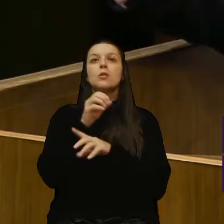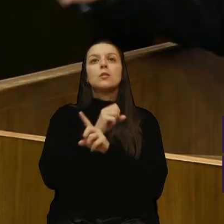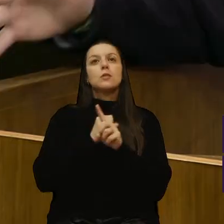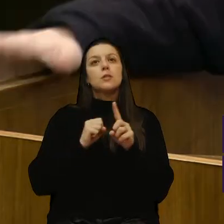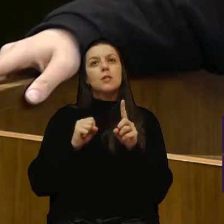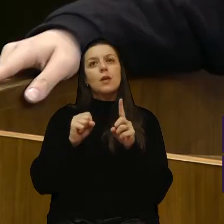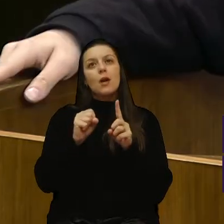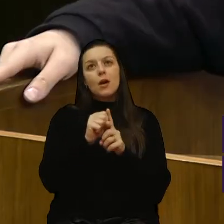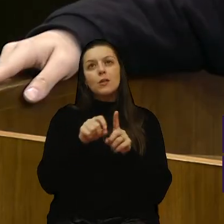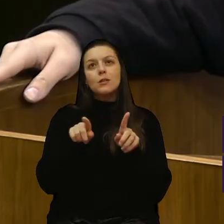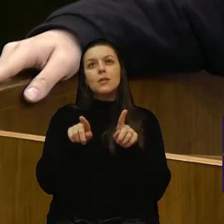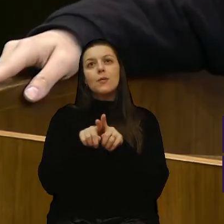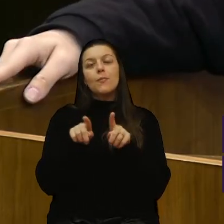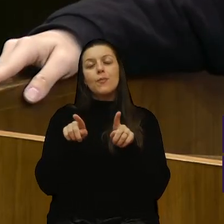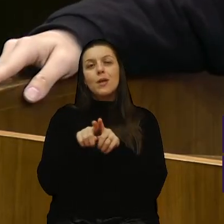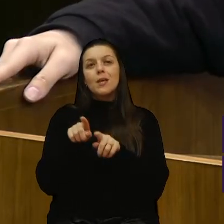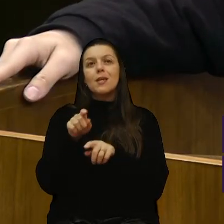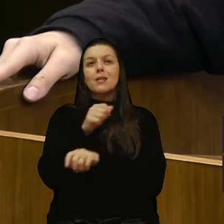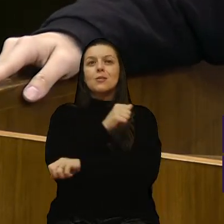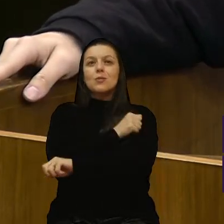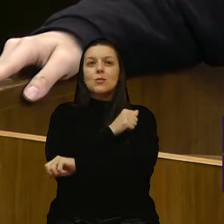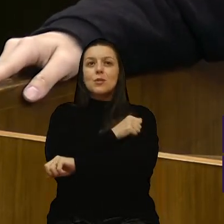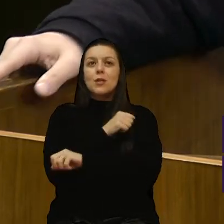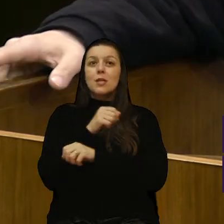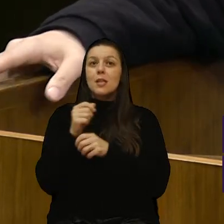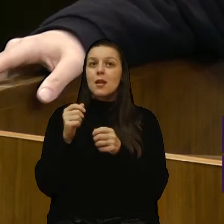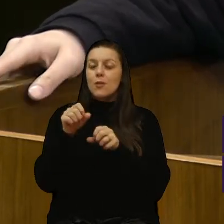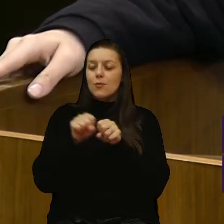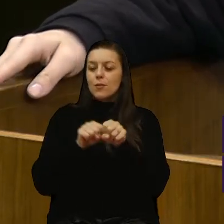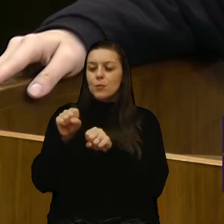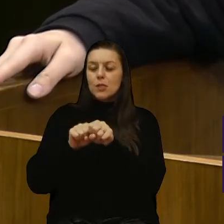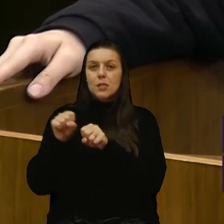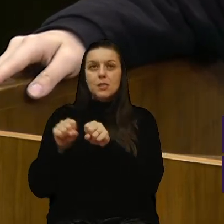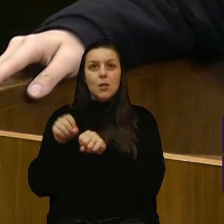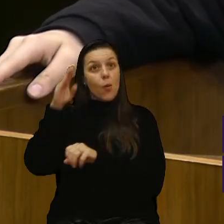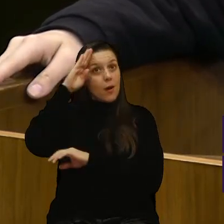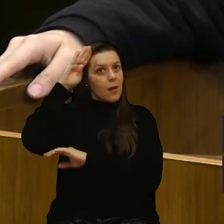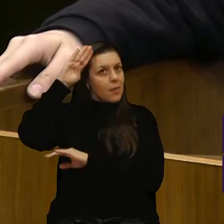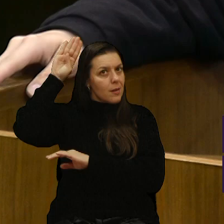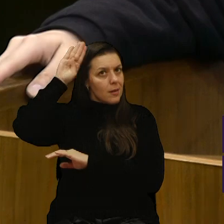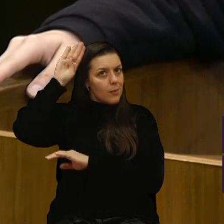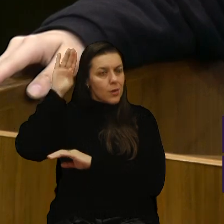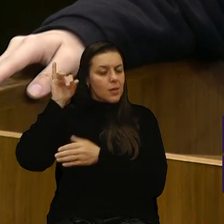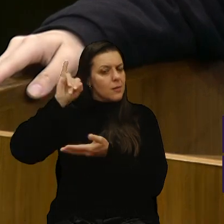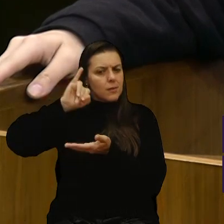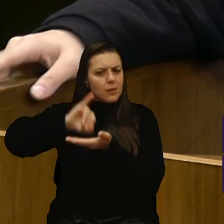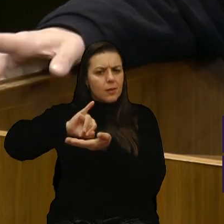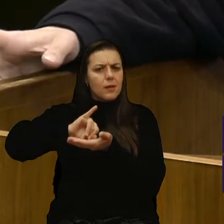estudantil, ele atravessa a nossa vida, e como a formação acadêmica ela é central para a nossa